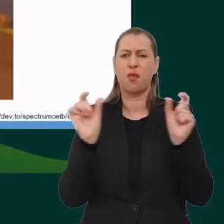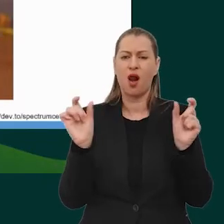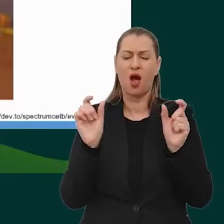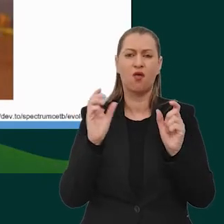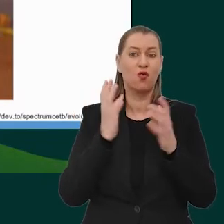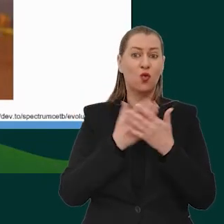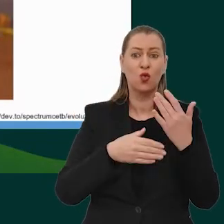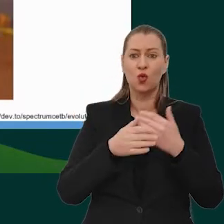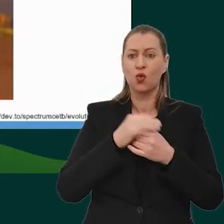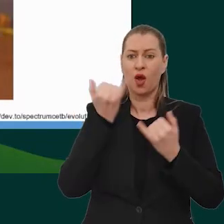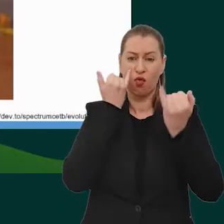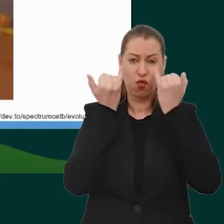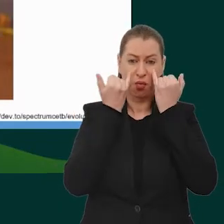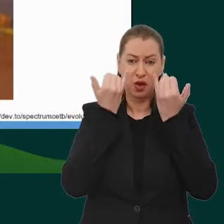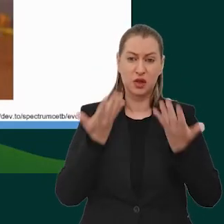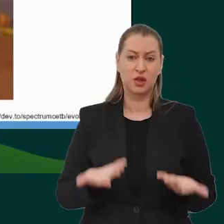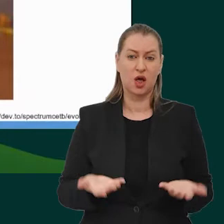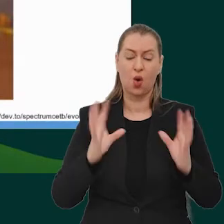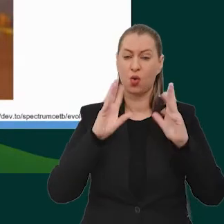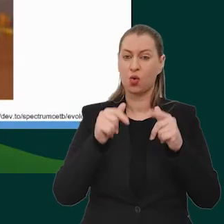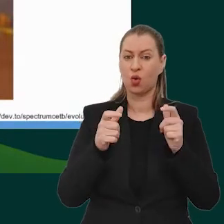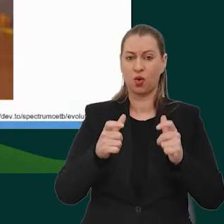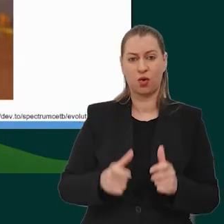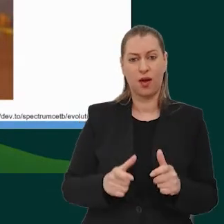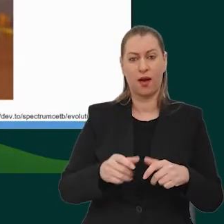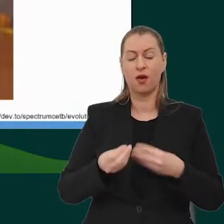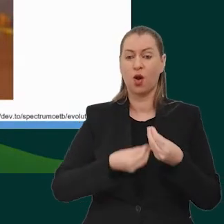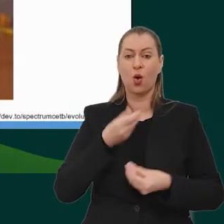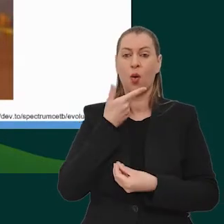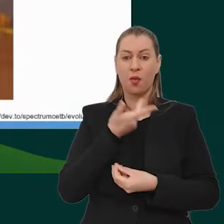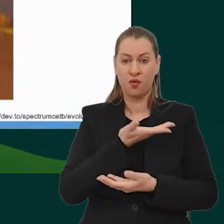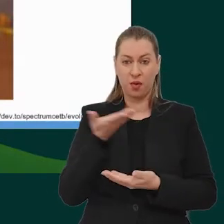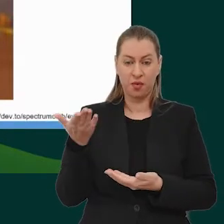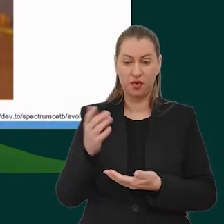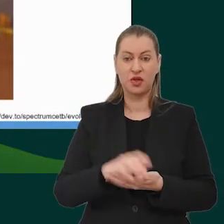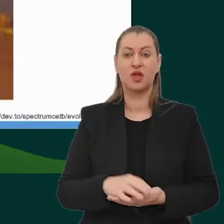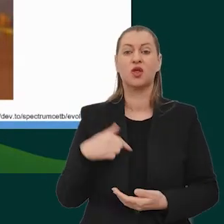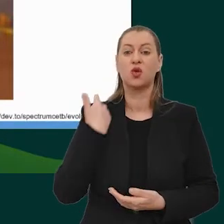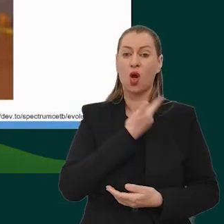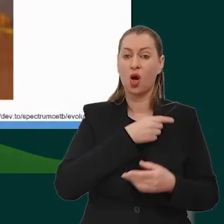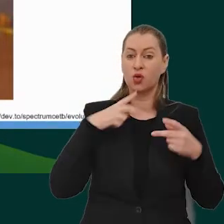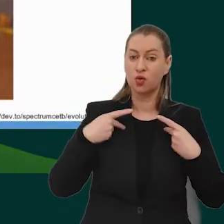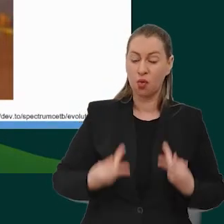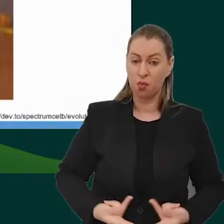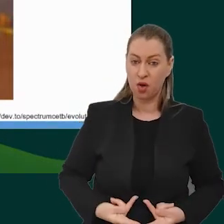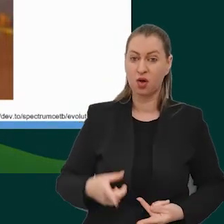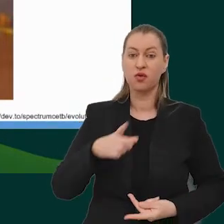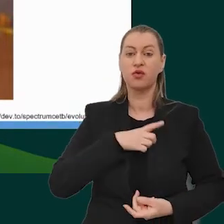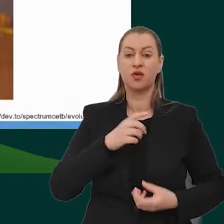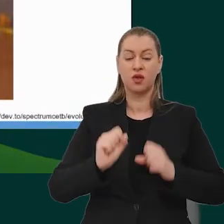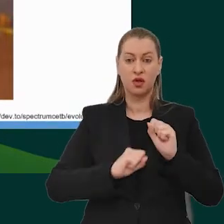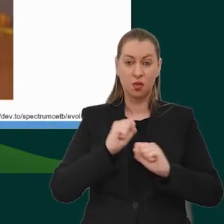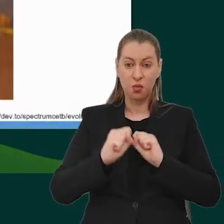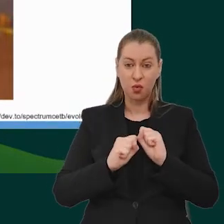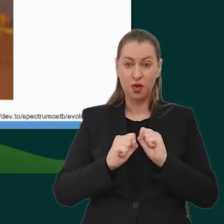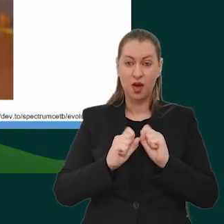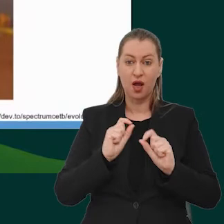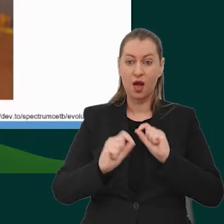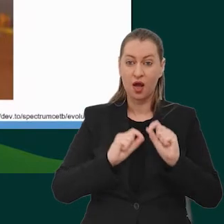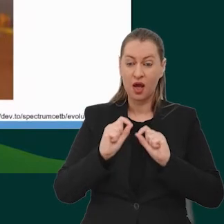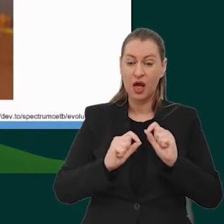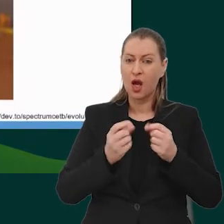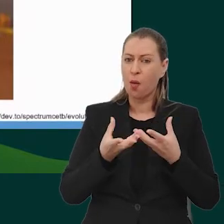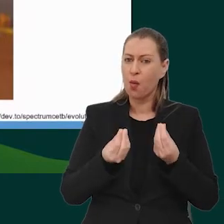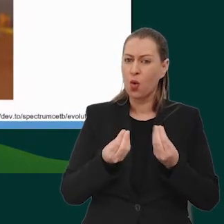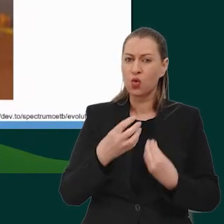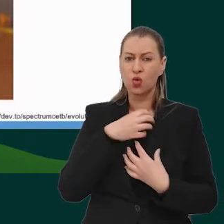é informação, né? Existe informação em todo lugar. Como eu disse, a gente, como seres humanos, nós temos diversas formas de